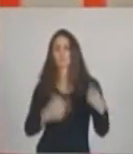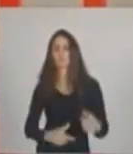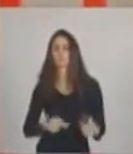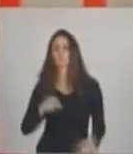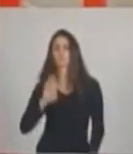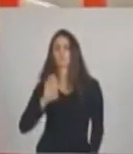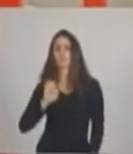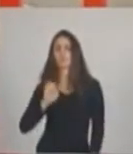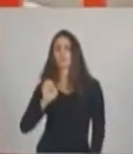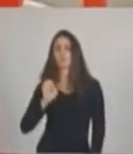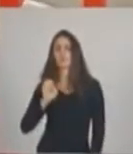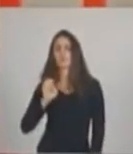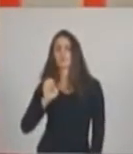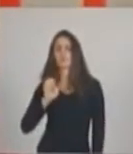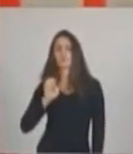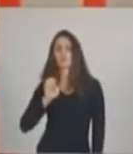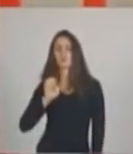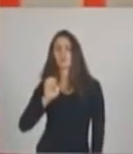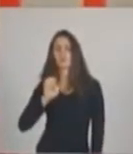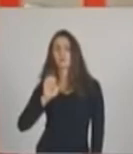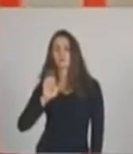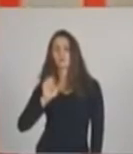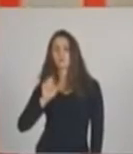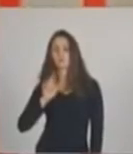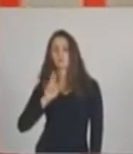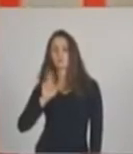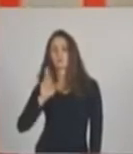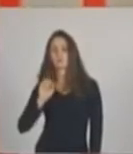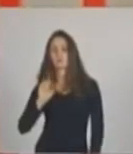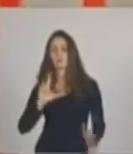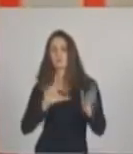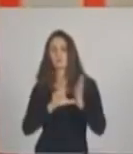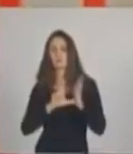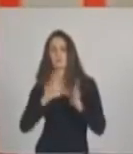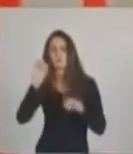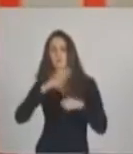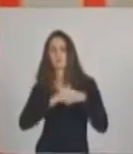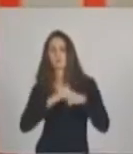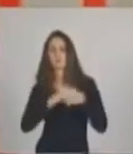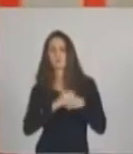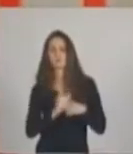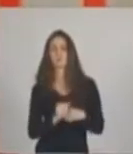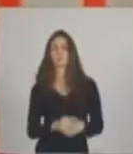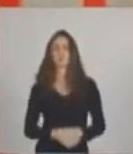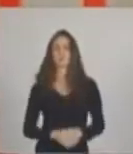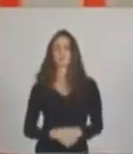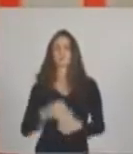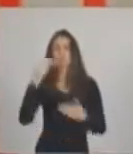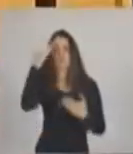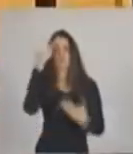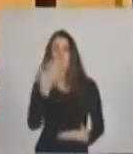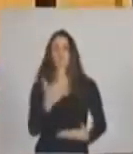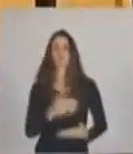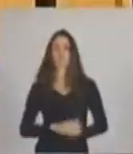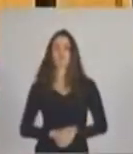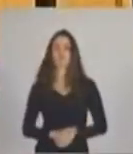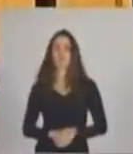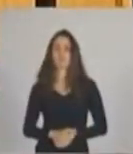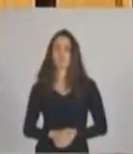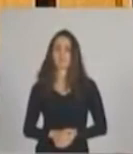Linhares. Que Deus conforte os parentes e amigos. Muito obrigado, presidente. Deputada Jané de